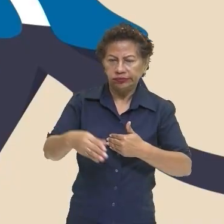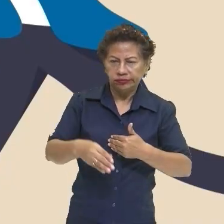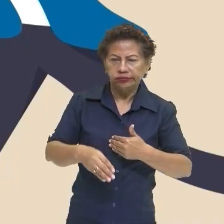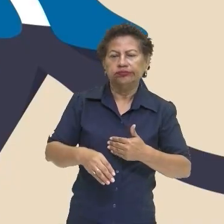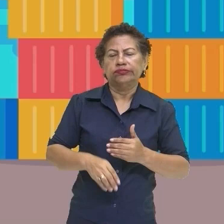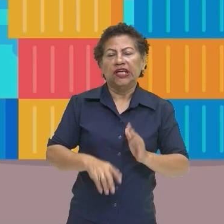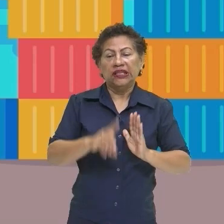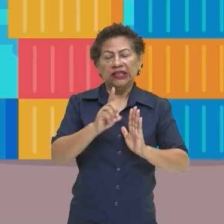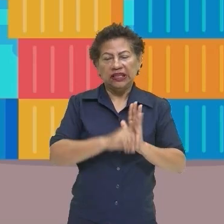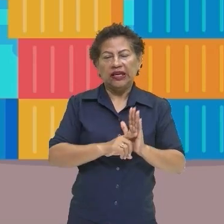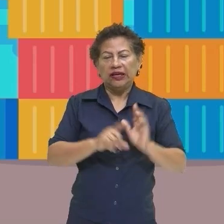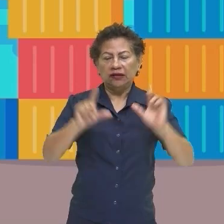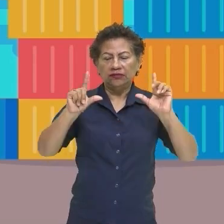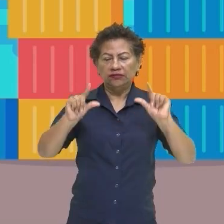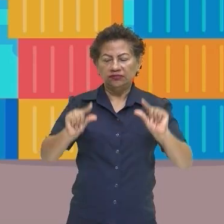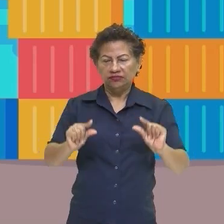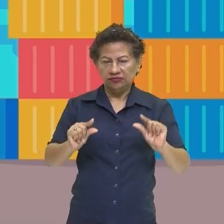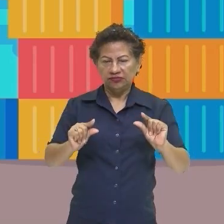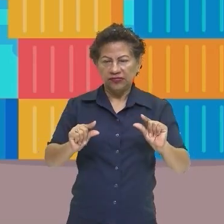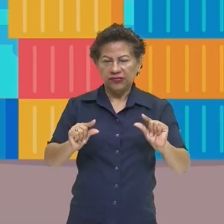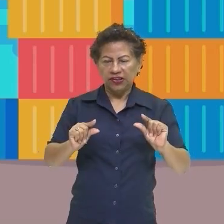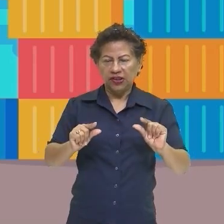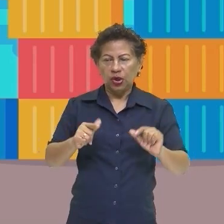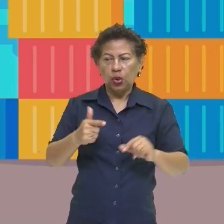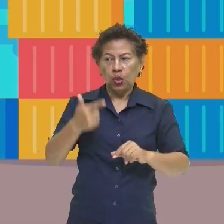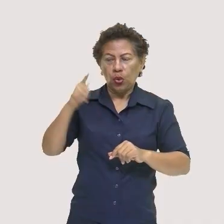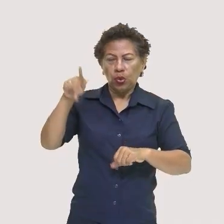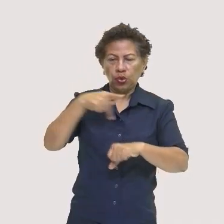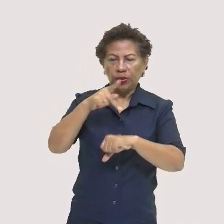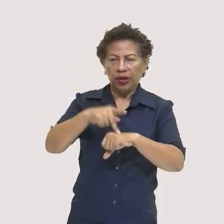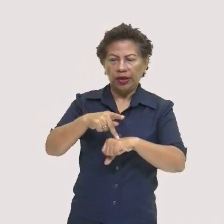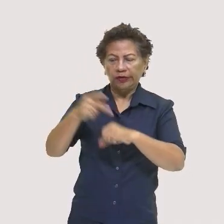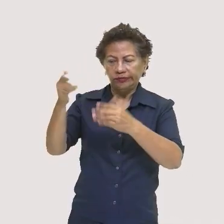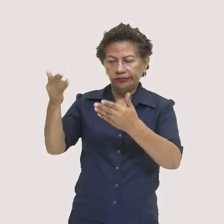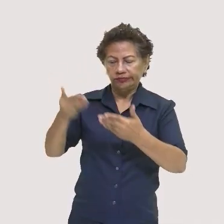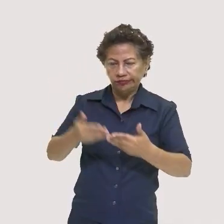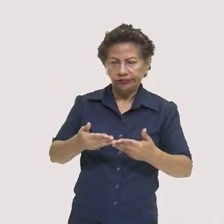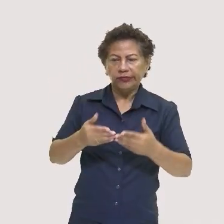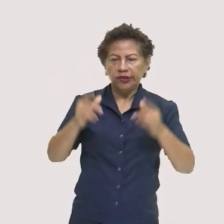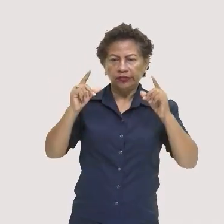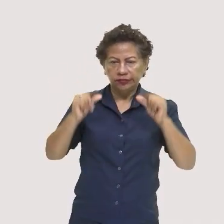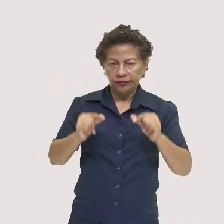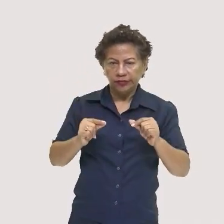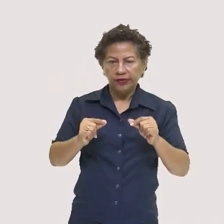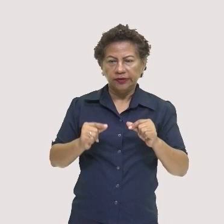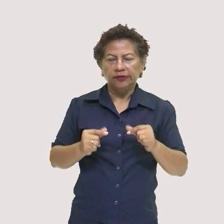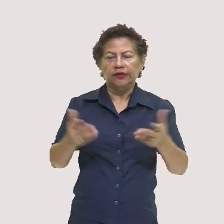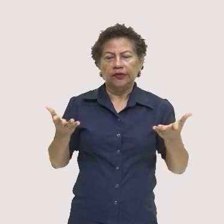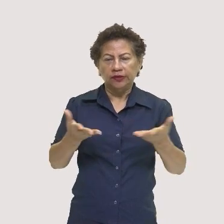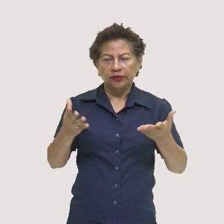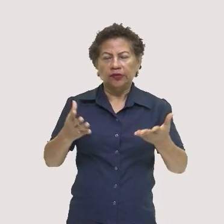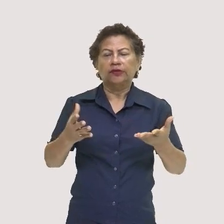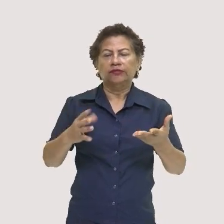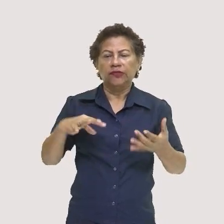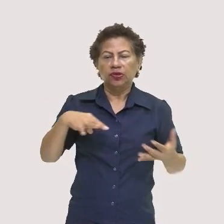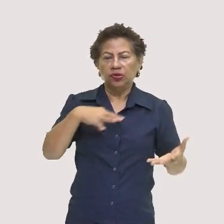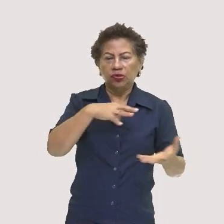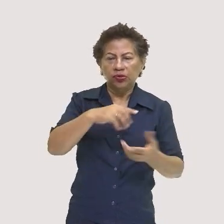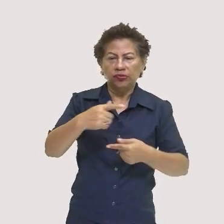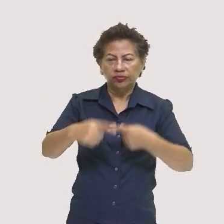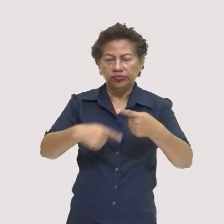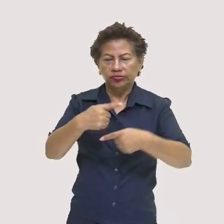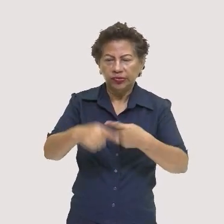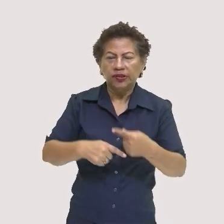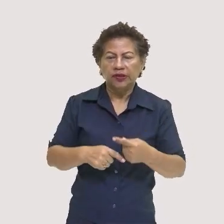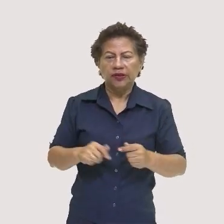dos produtos que são importados de outros países. Até o momento, tudo isso acontece com a supervisão e suporte da